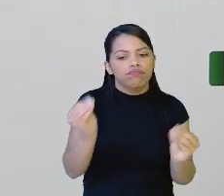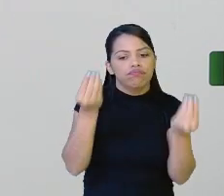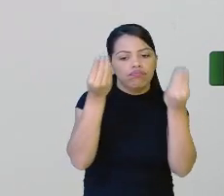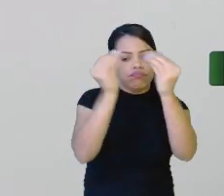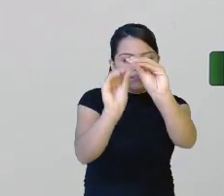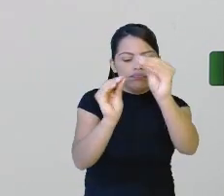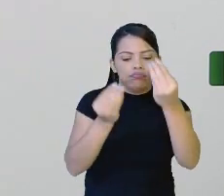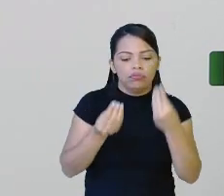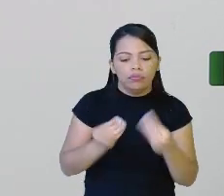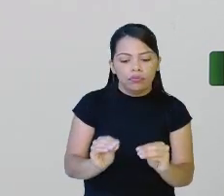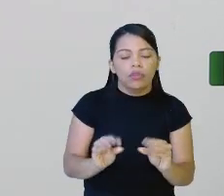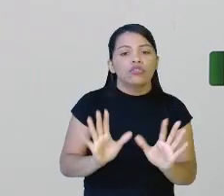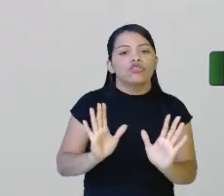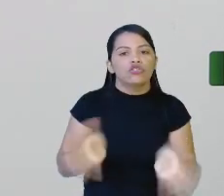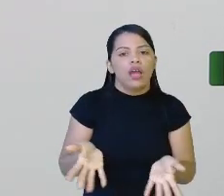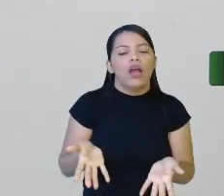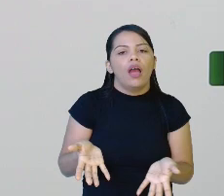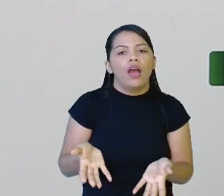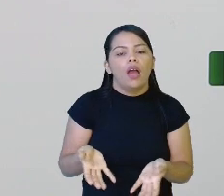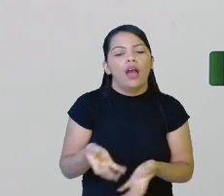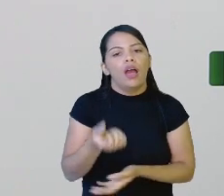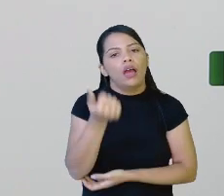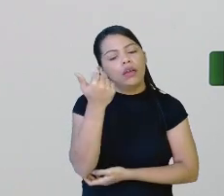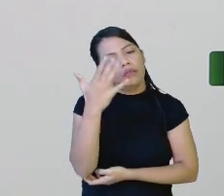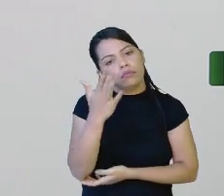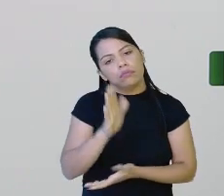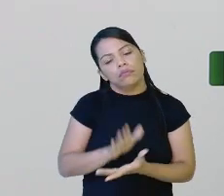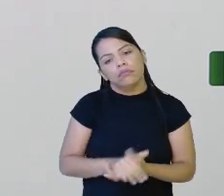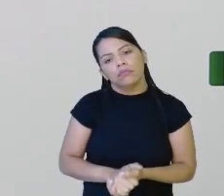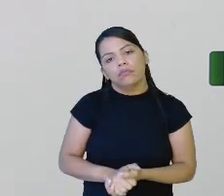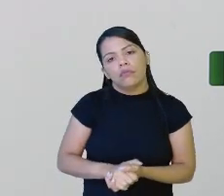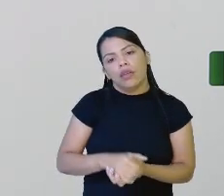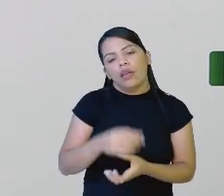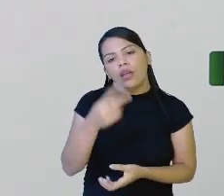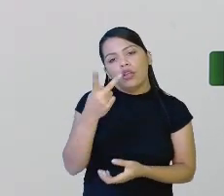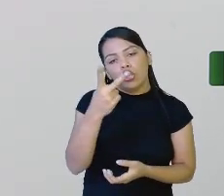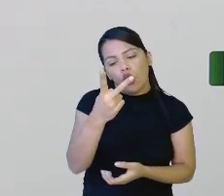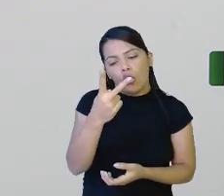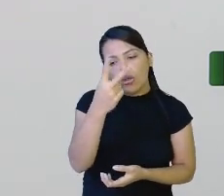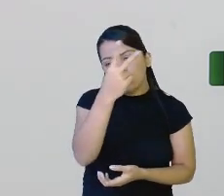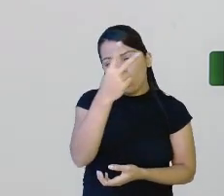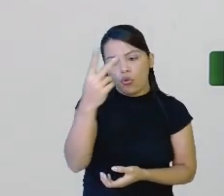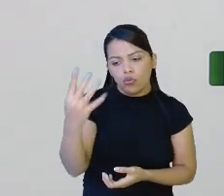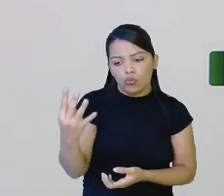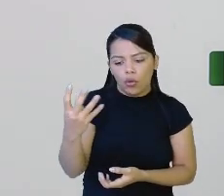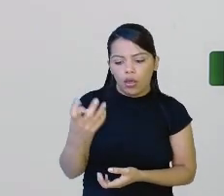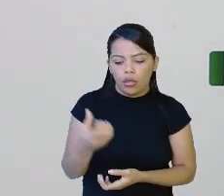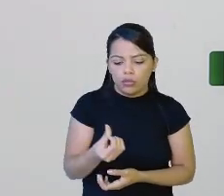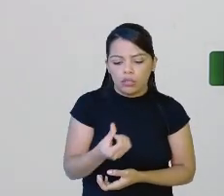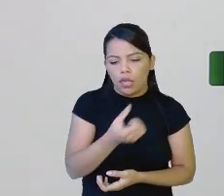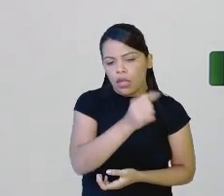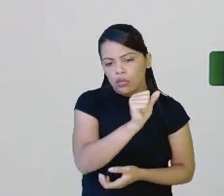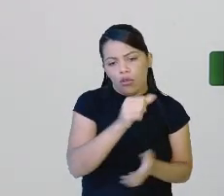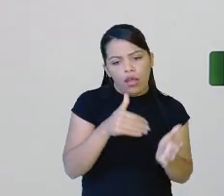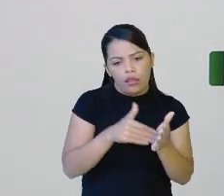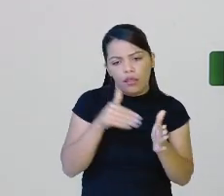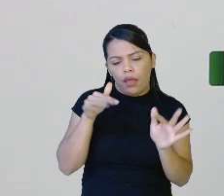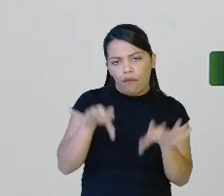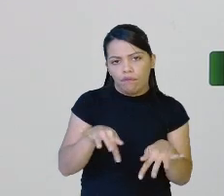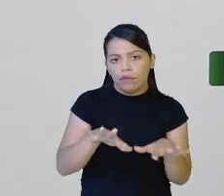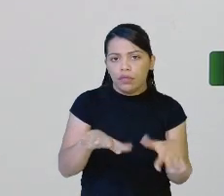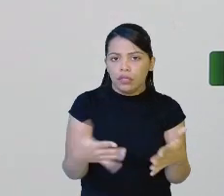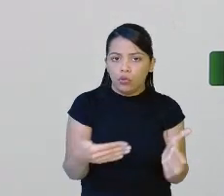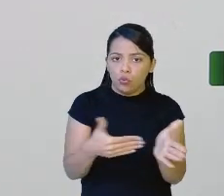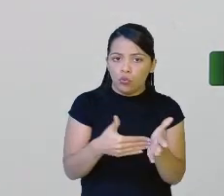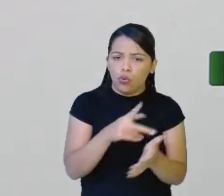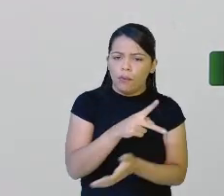você faria 2, 4, 6, 8, até o final dos lados, tá? Não esquece disso. E por último, professora,